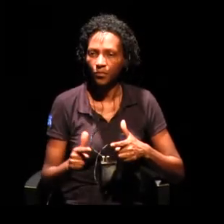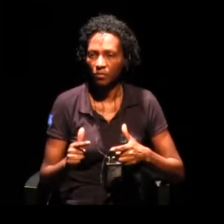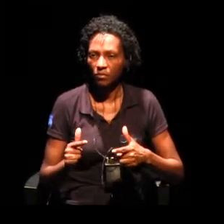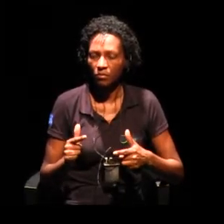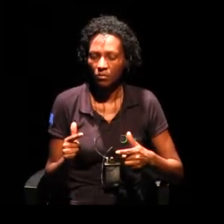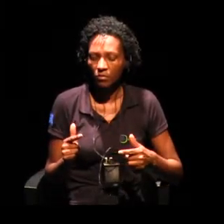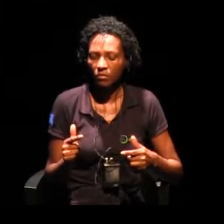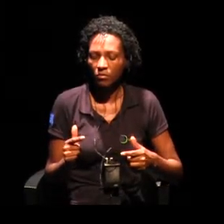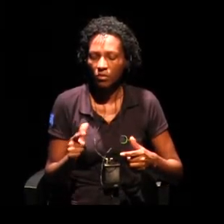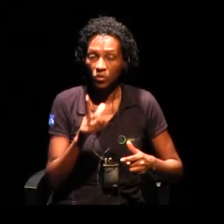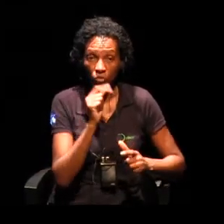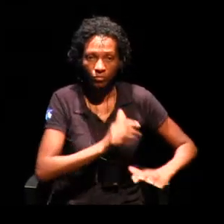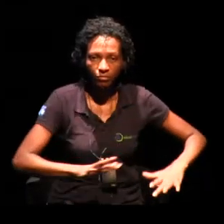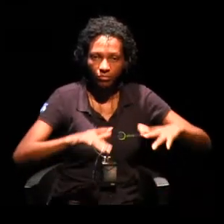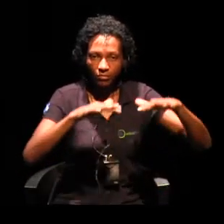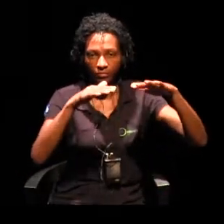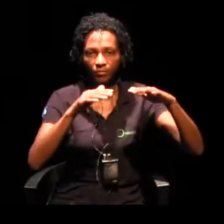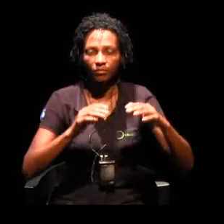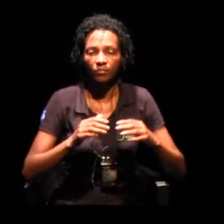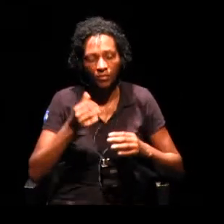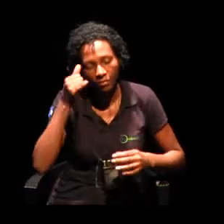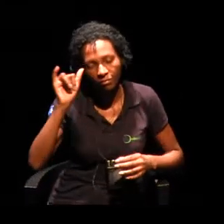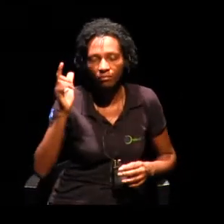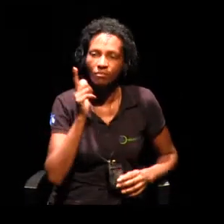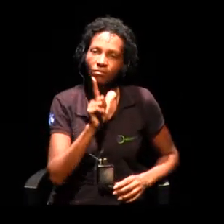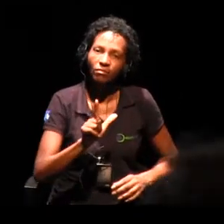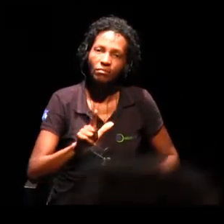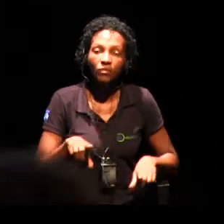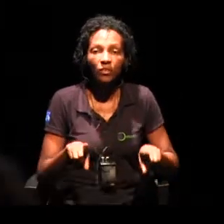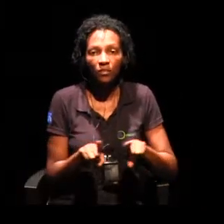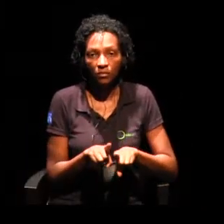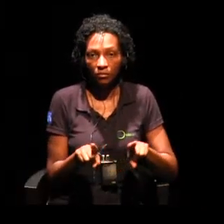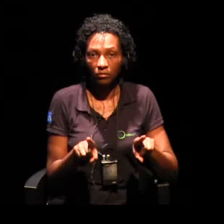prevenindo qualquer tipo de inundação.